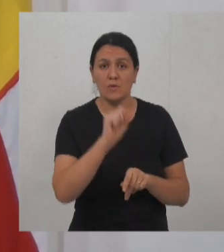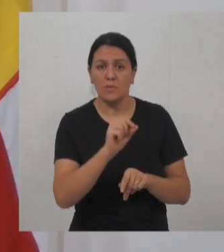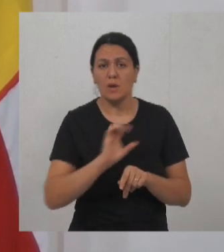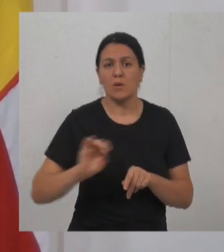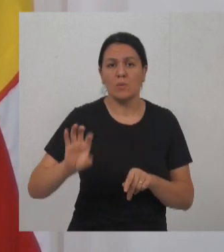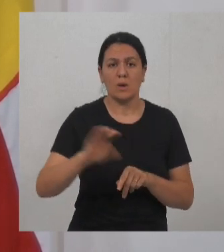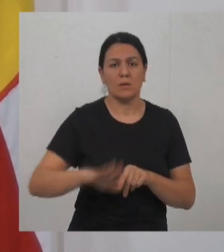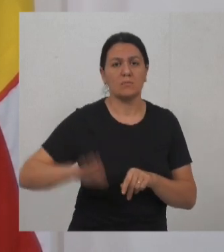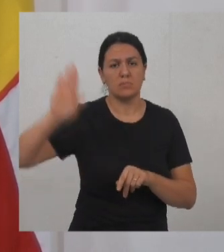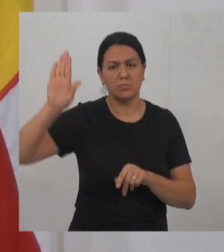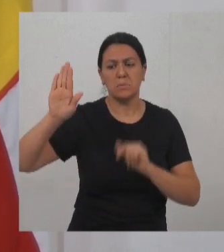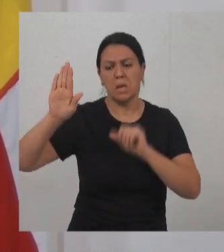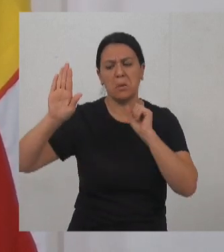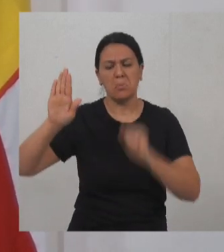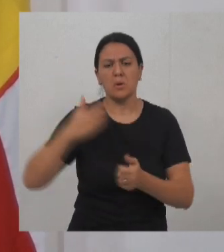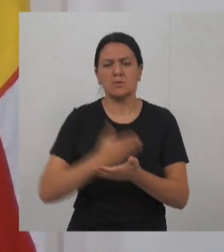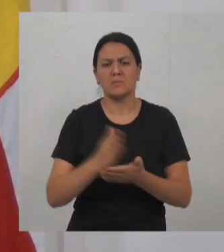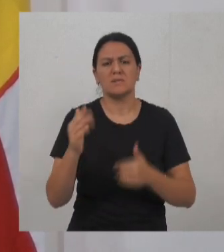assumir o cargo.